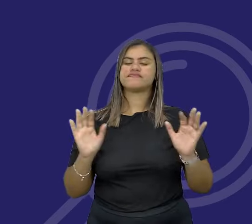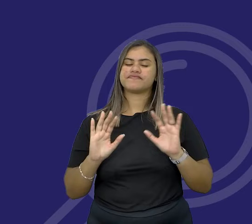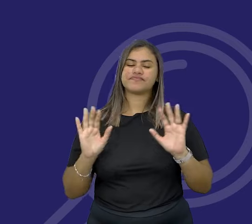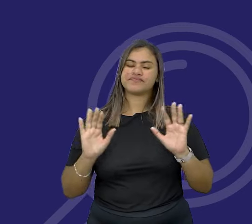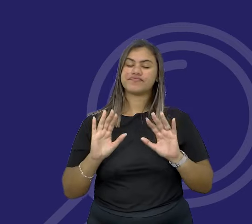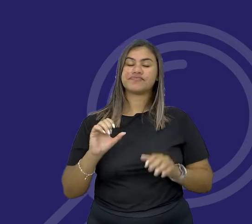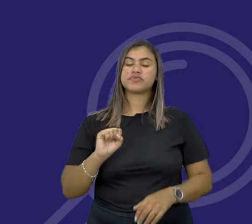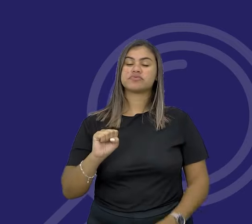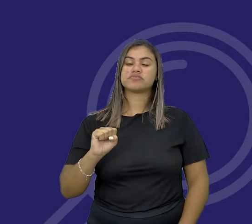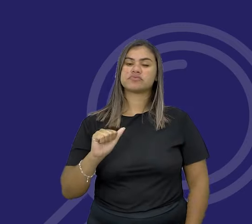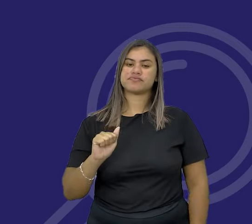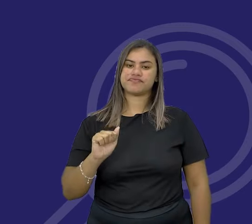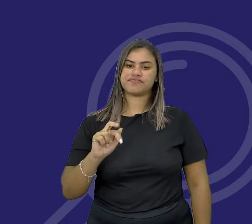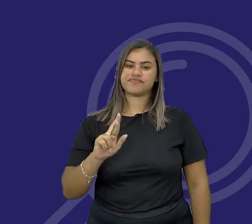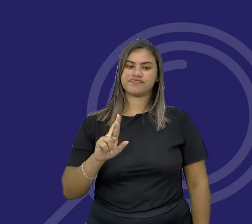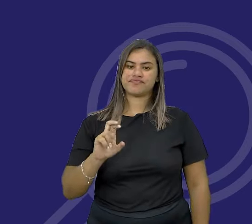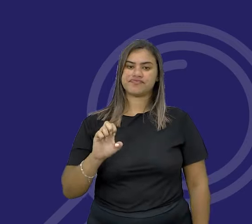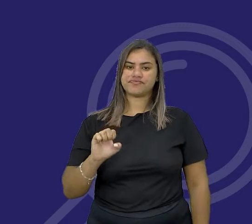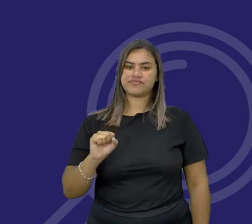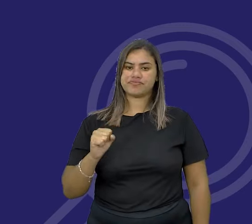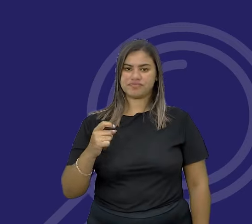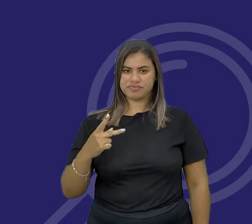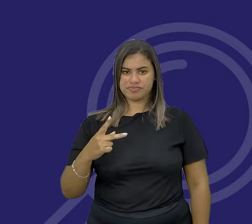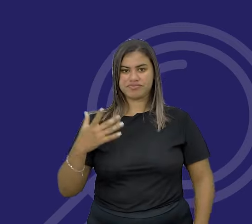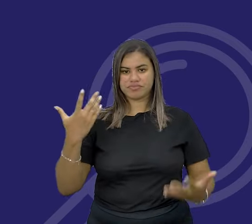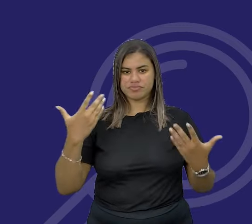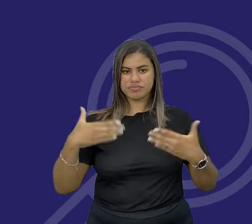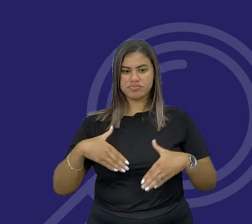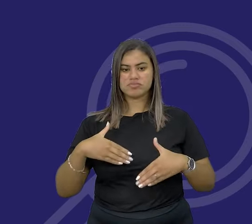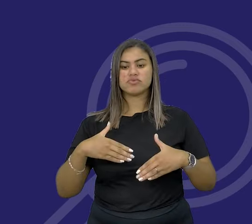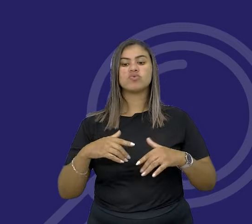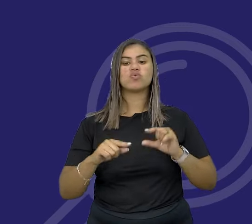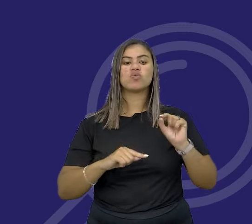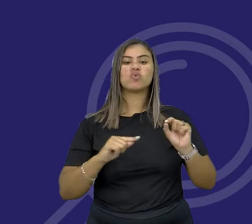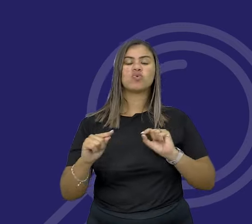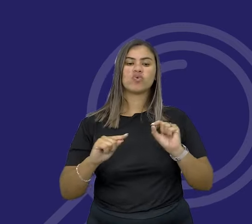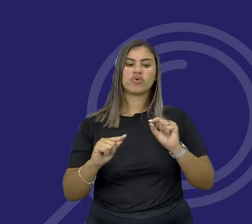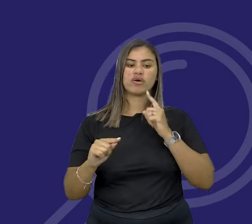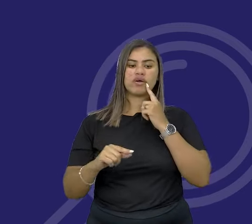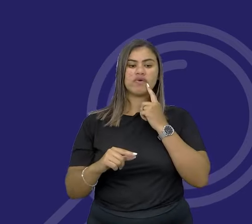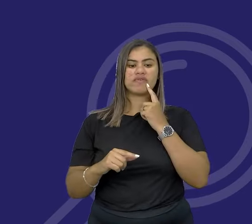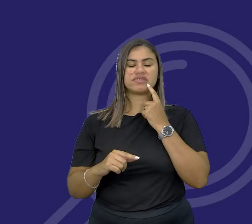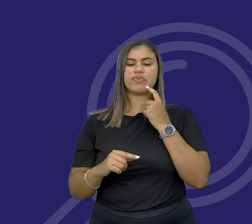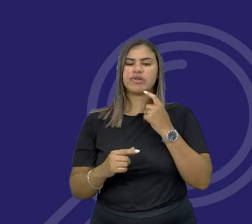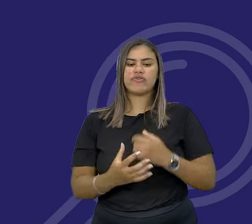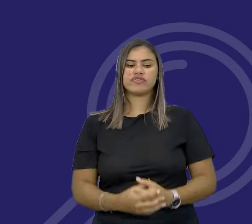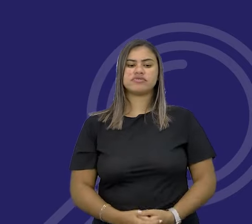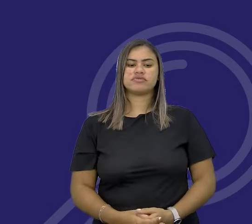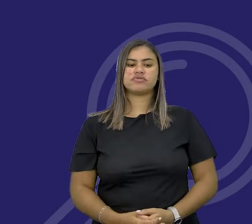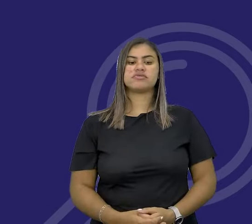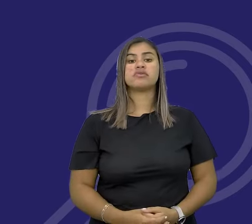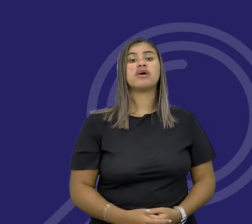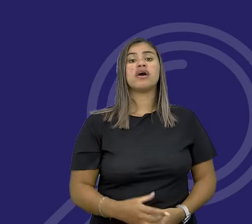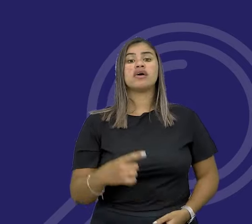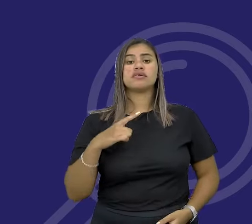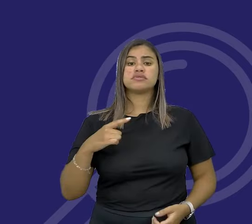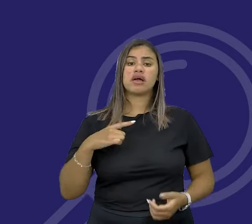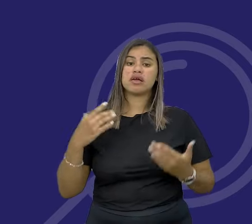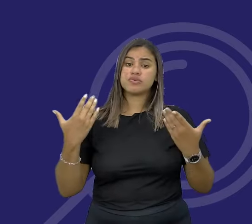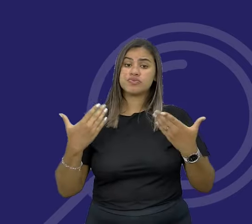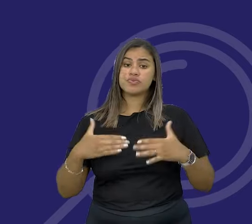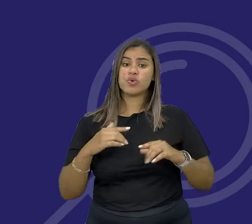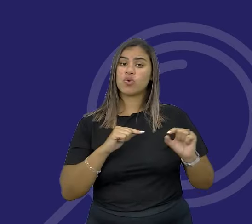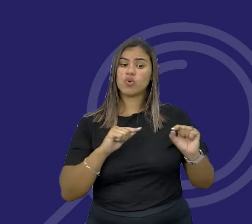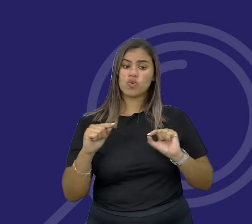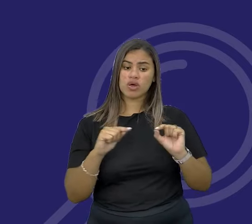com o Saresp, né? Aliás, nós temos duas questões do Saresp 2008. O Saresp tem um movimento que ele sempre